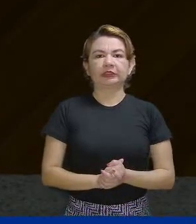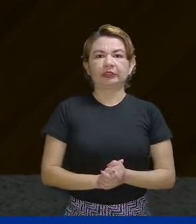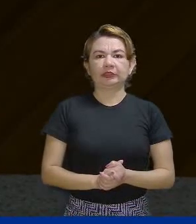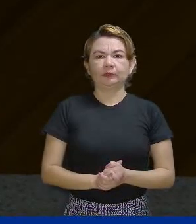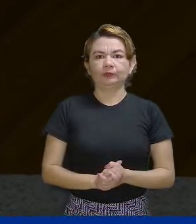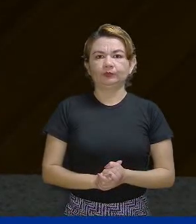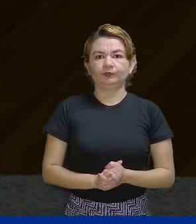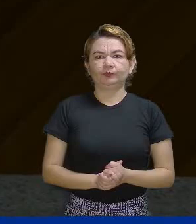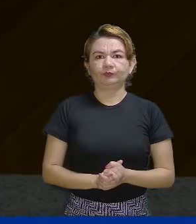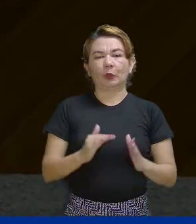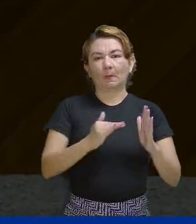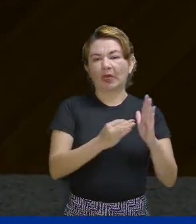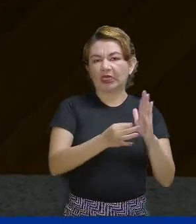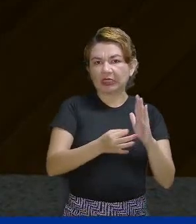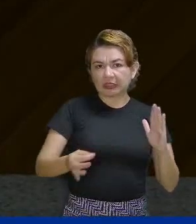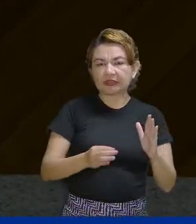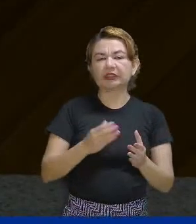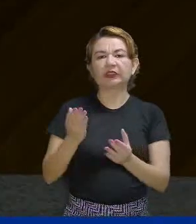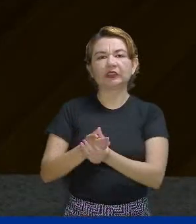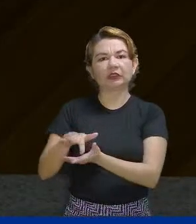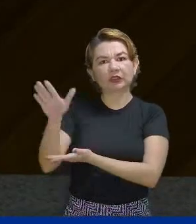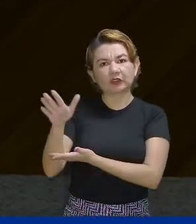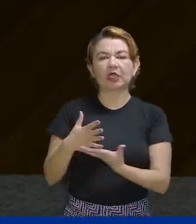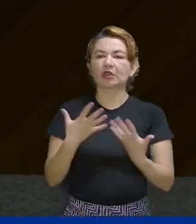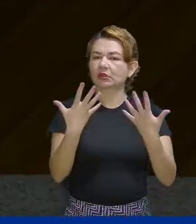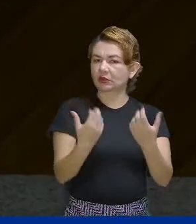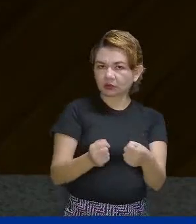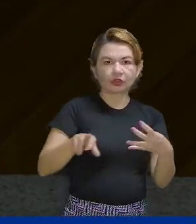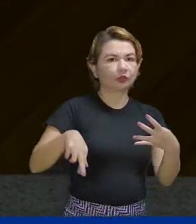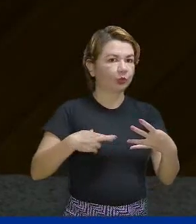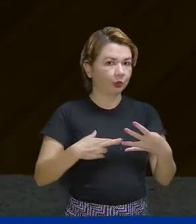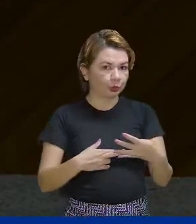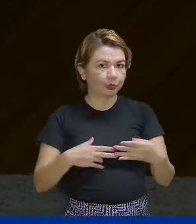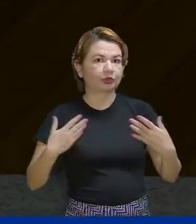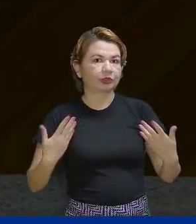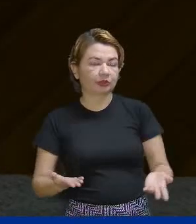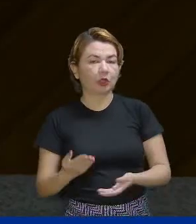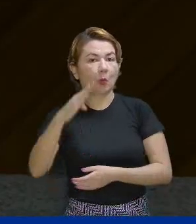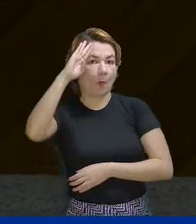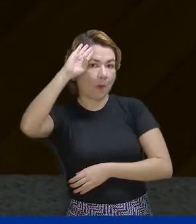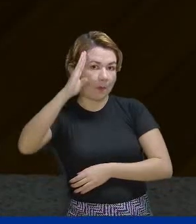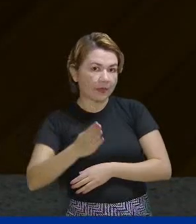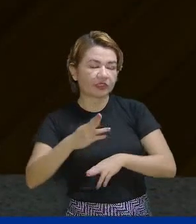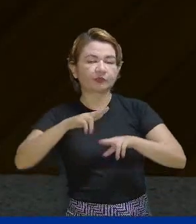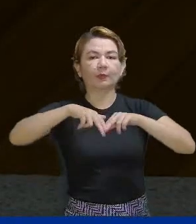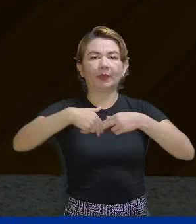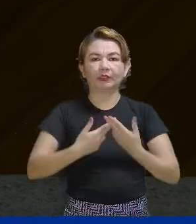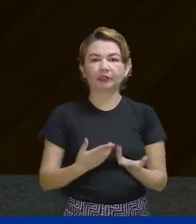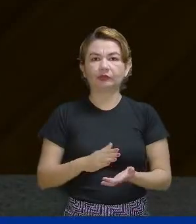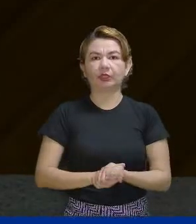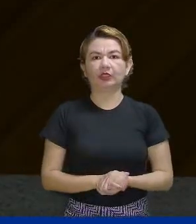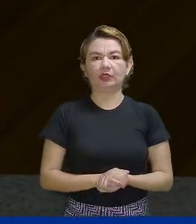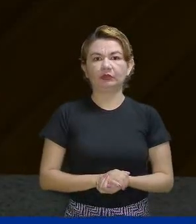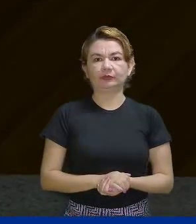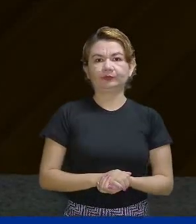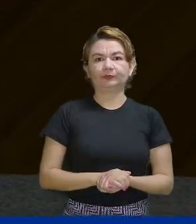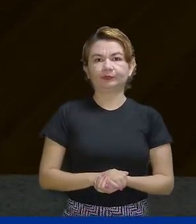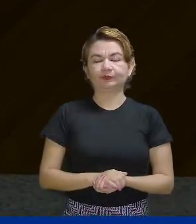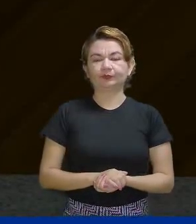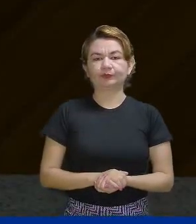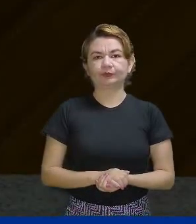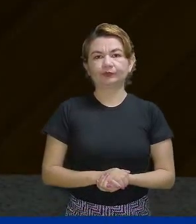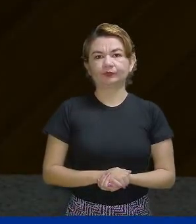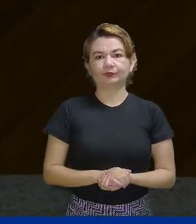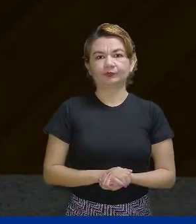parecer Regional Eleitoral, lançado aos doutora autos Sara pelo Cavalcante. não Ela é branca, de provimento do cabelos castanhos recurso, escuros, lisos, longos, sobretudo ela é maquiagem, sobrancelha belizada, nariz afilado, desde